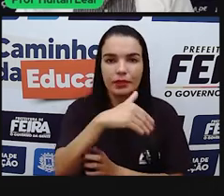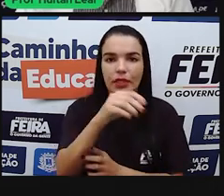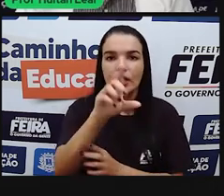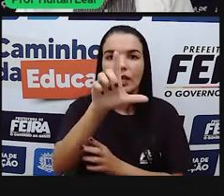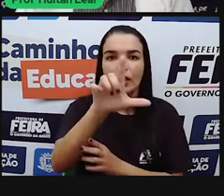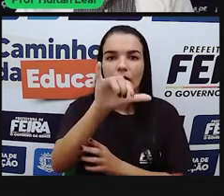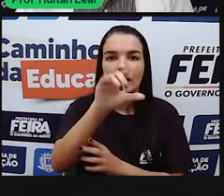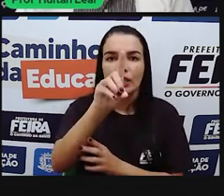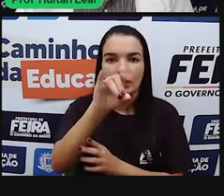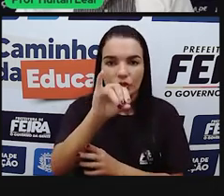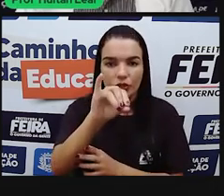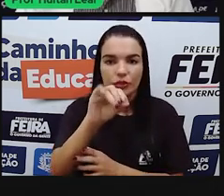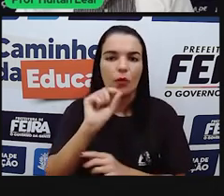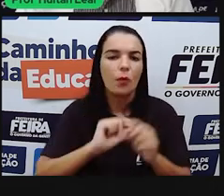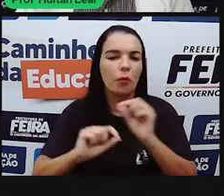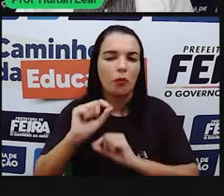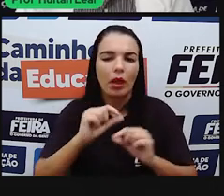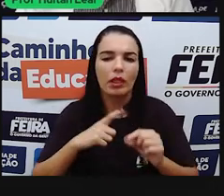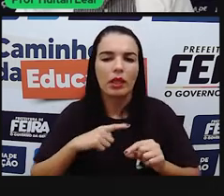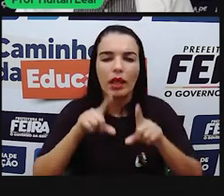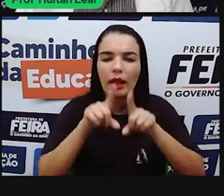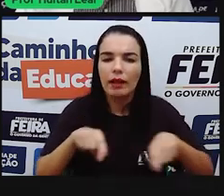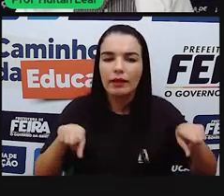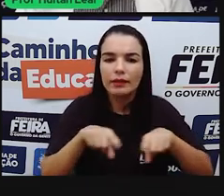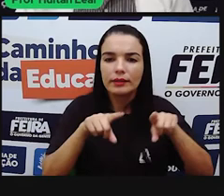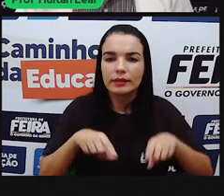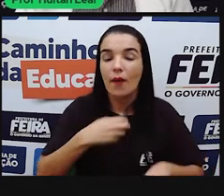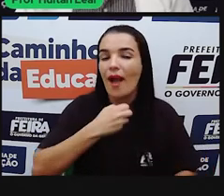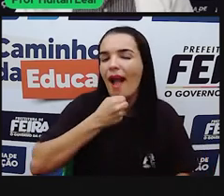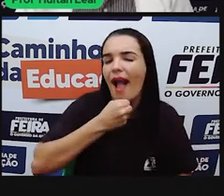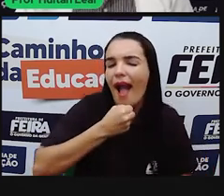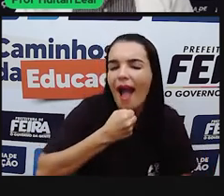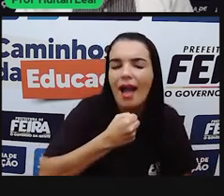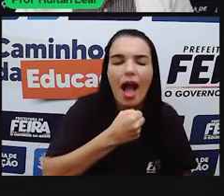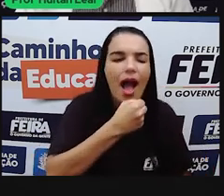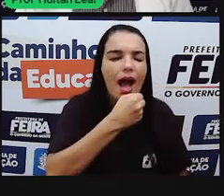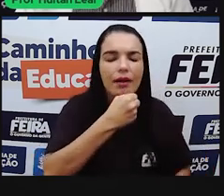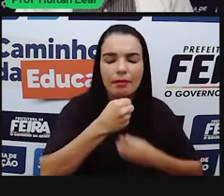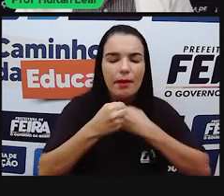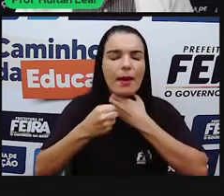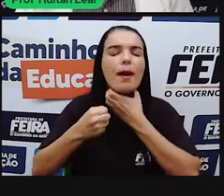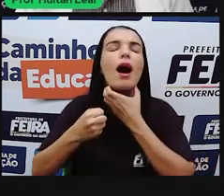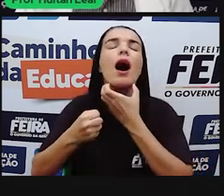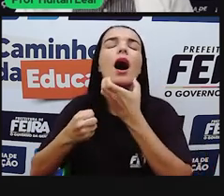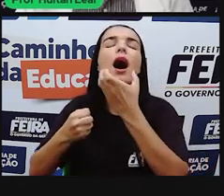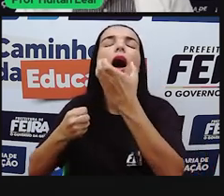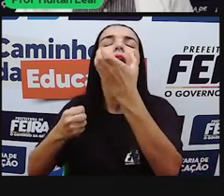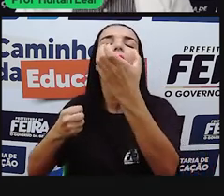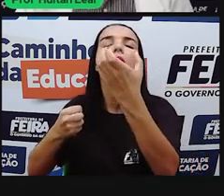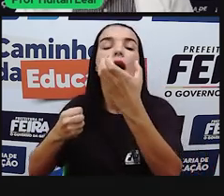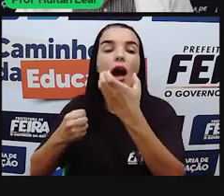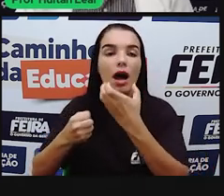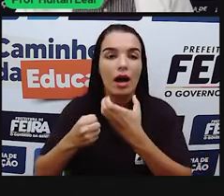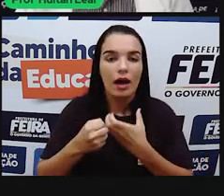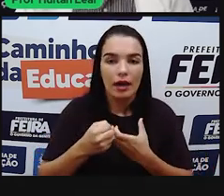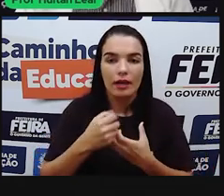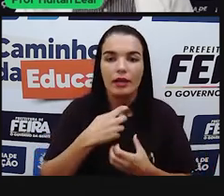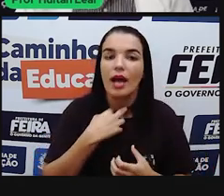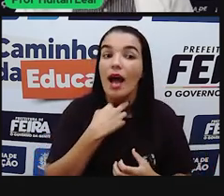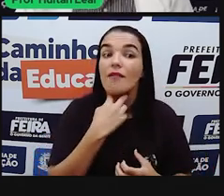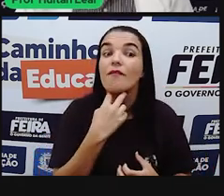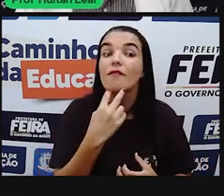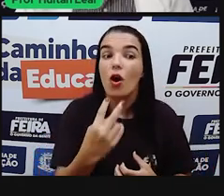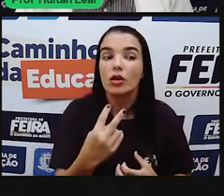ou canção lírica, cantada. No caso, esse tipo de canção, o Lied,